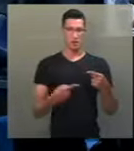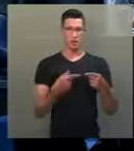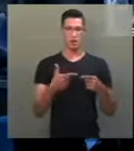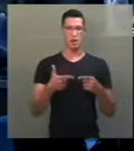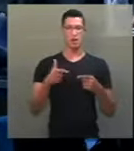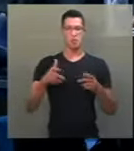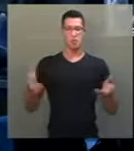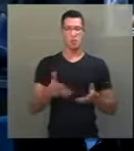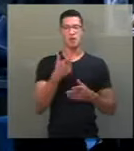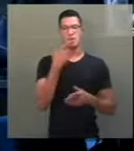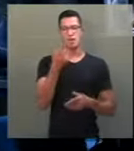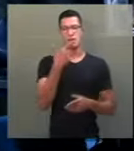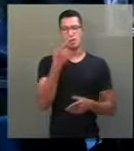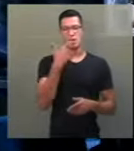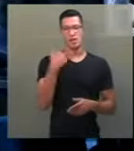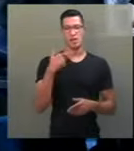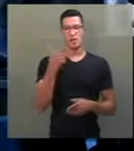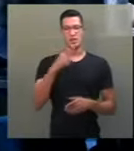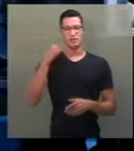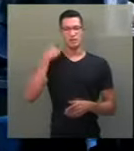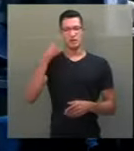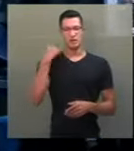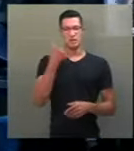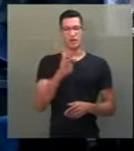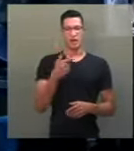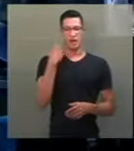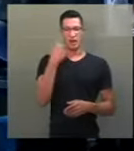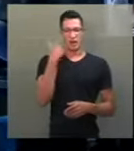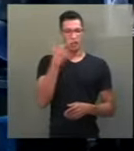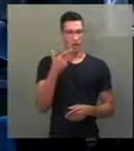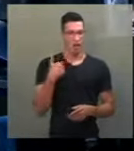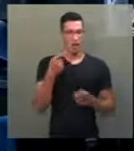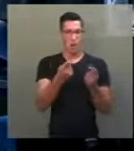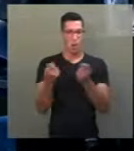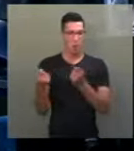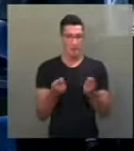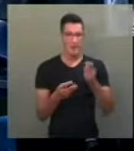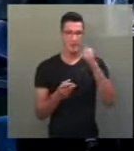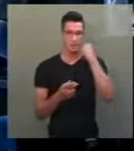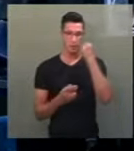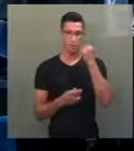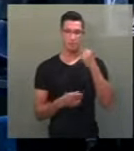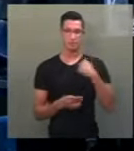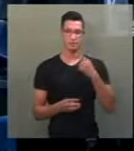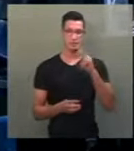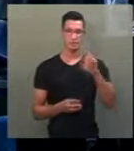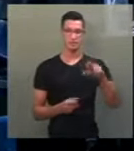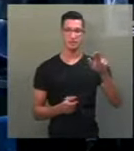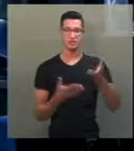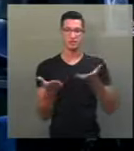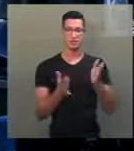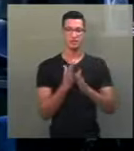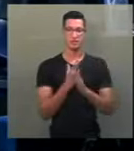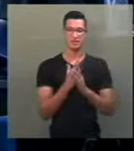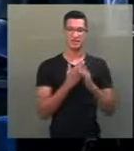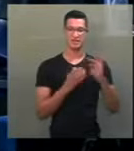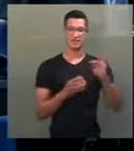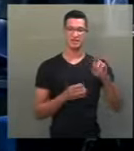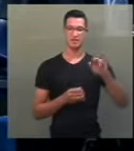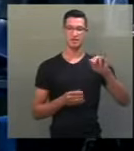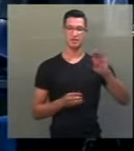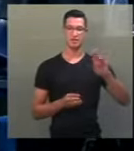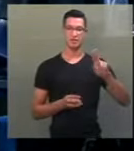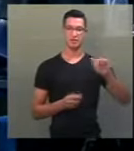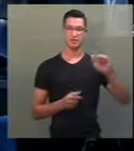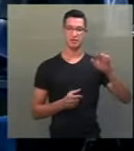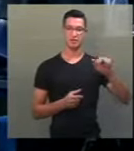política é a saliva. Eu que não sou advogado, eu que não sou economista, senador Randolph, eu que nunca tratei de matéria tributária, eu